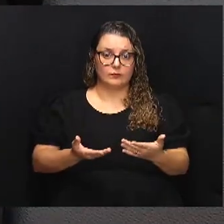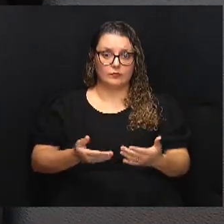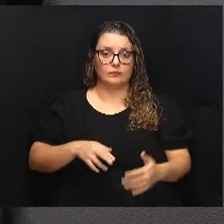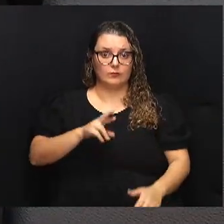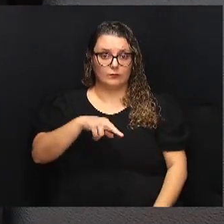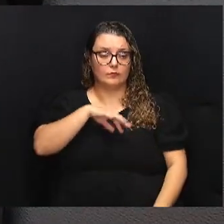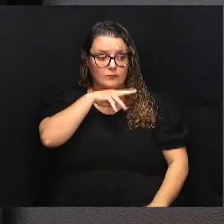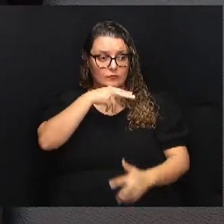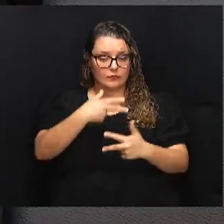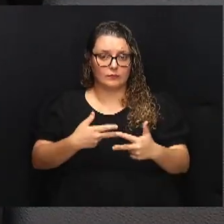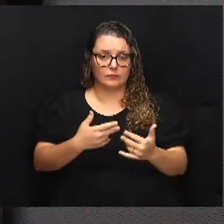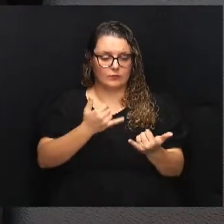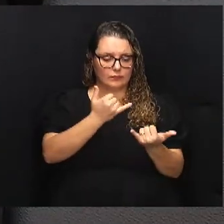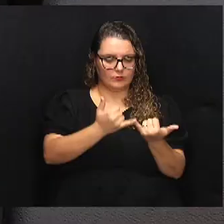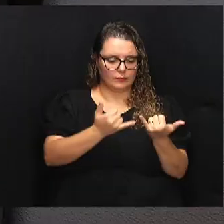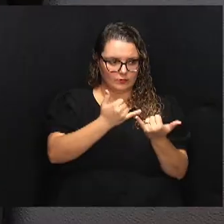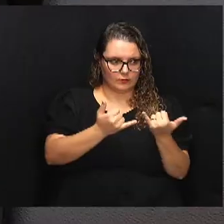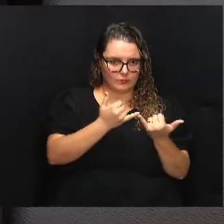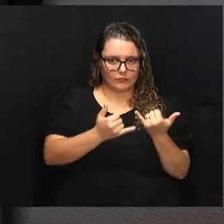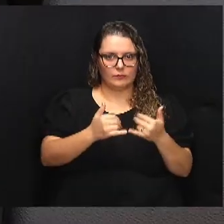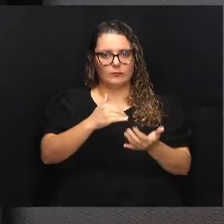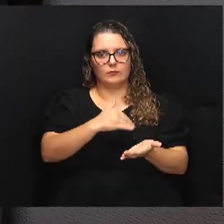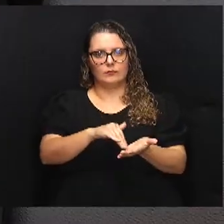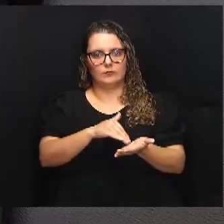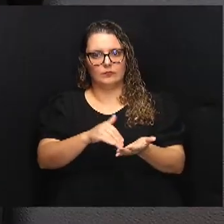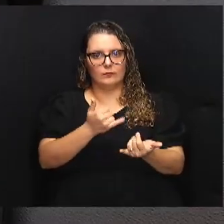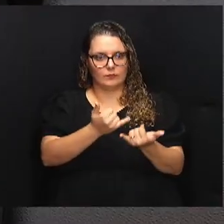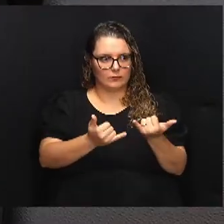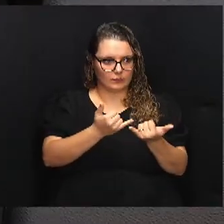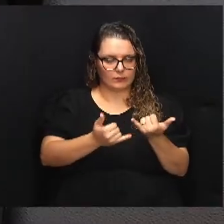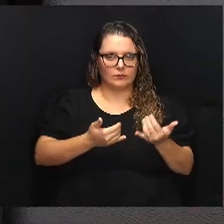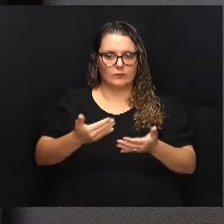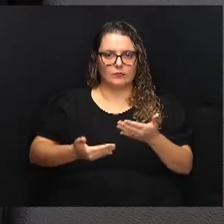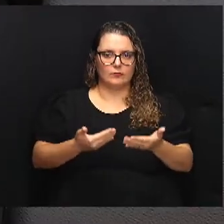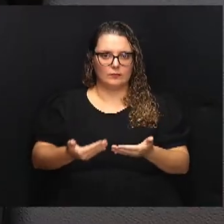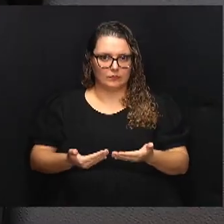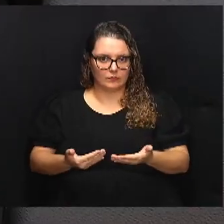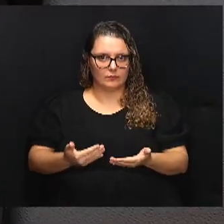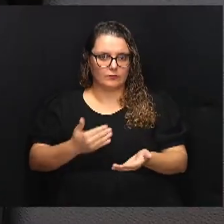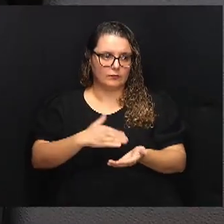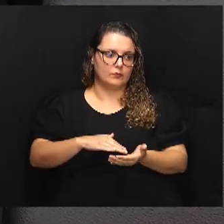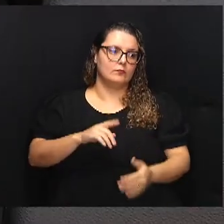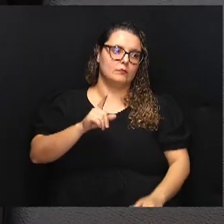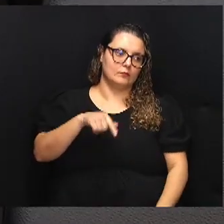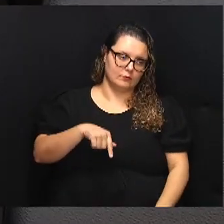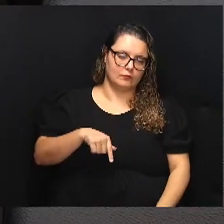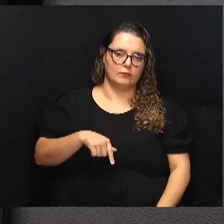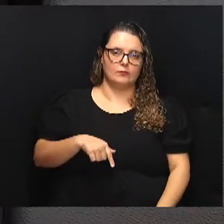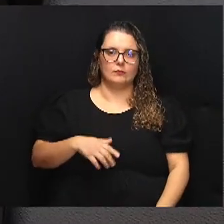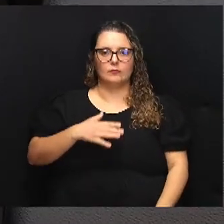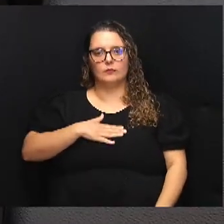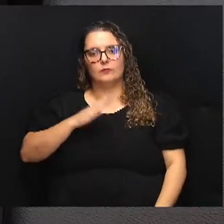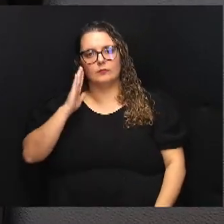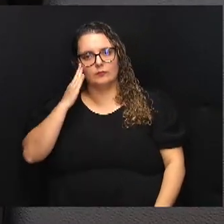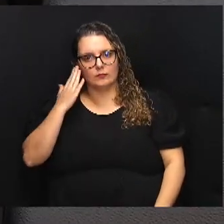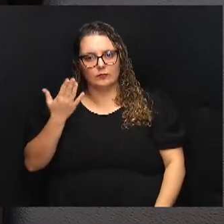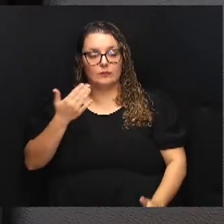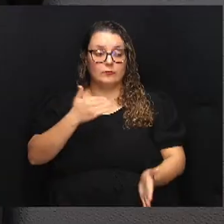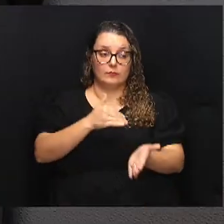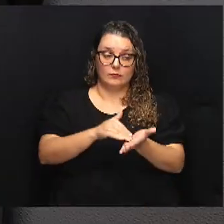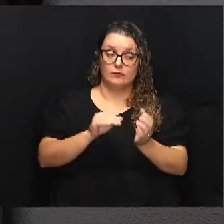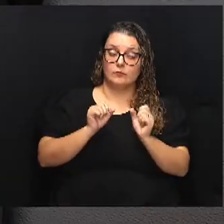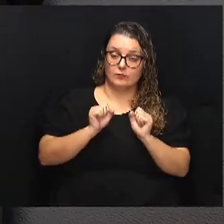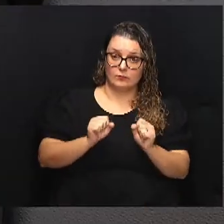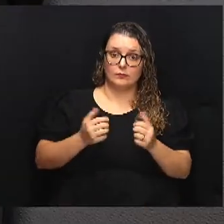animal. Metade da Secretaria, metade do serviço da Secretaria é da causa animal. Então, no meu entender, acredito que hoje uma Secretaria